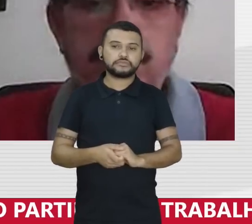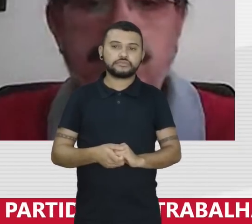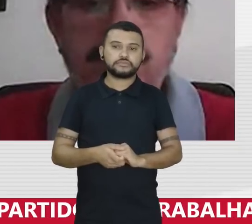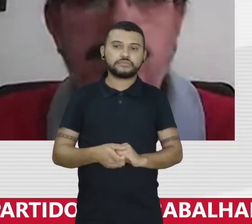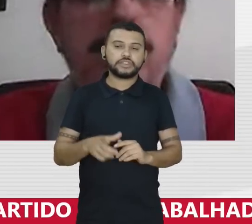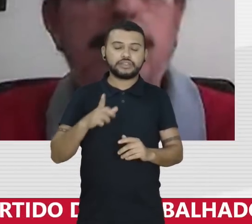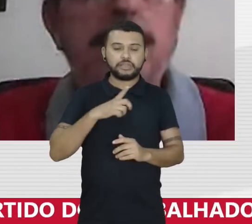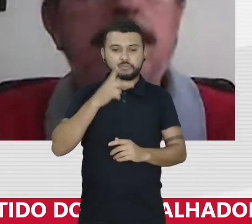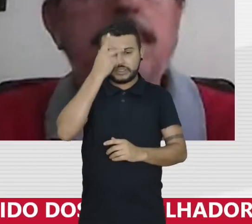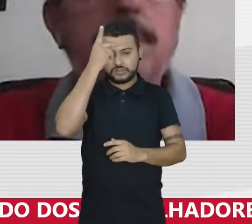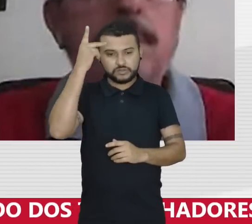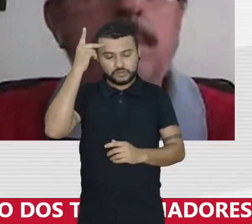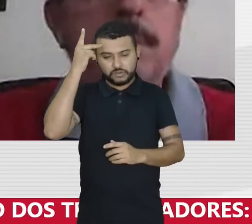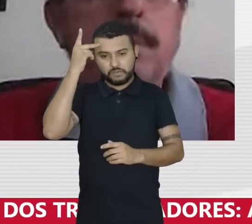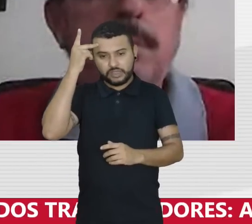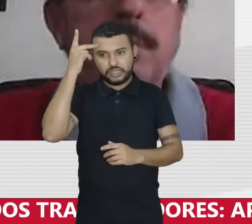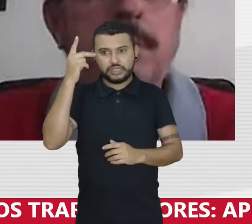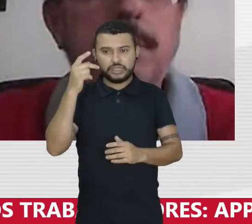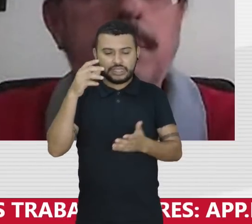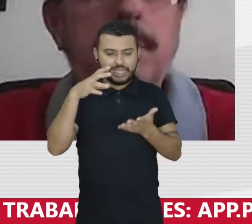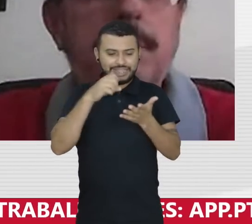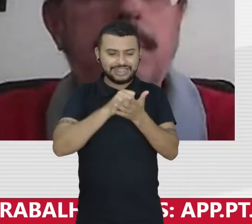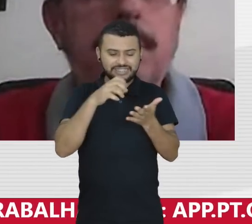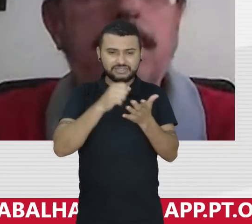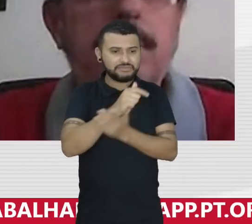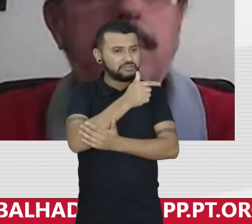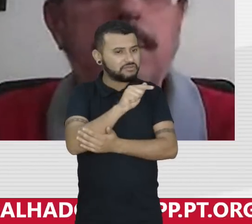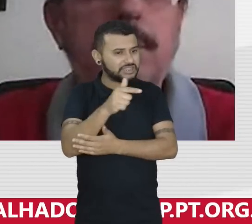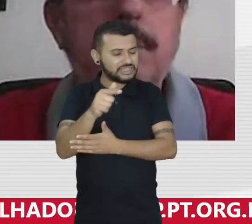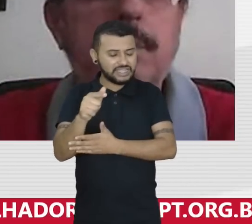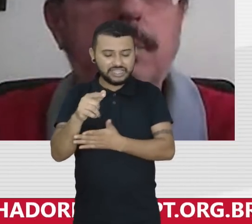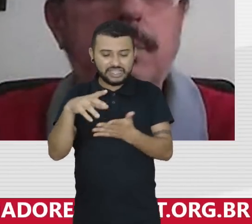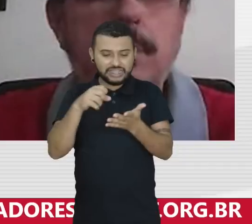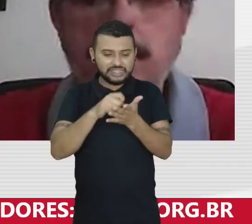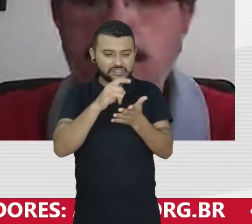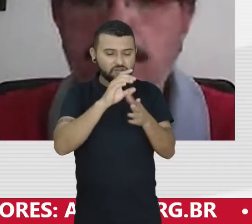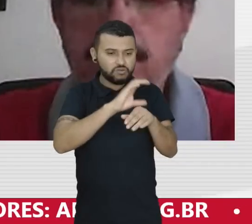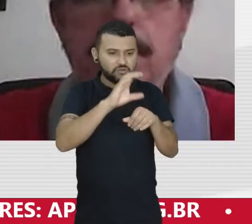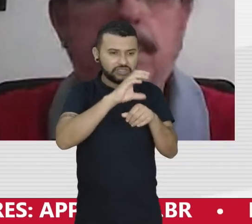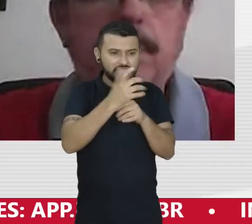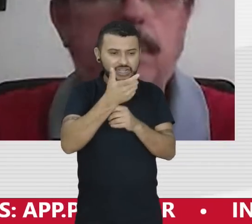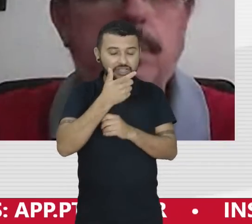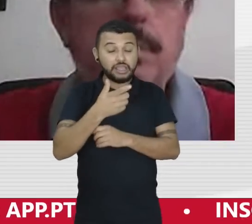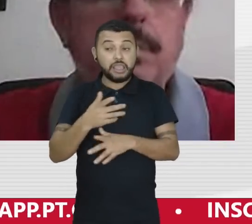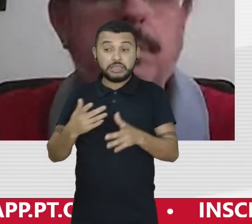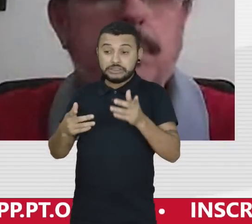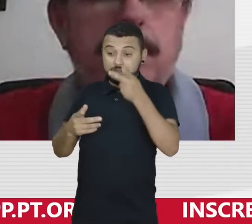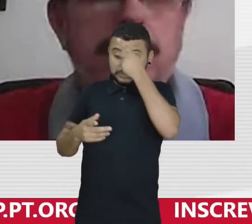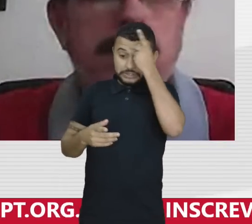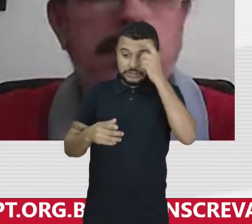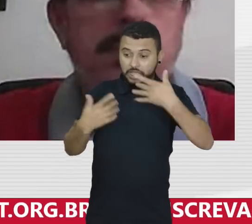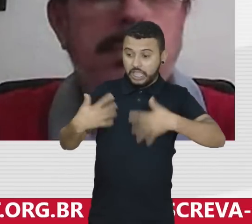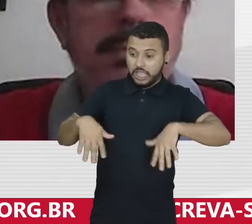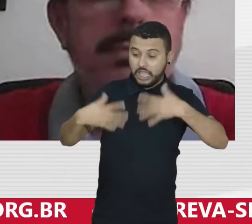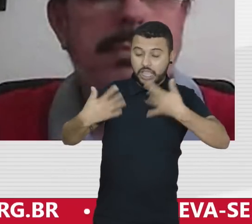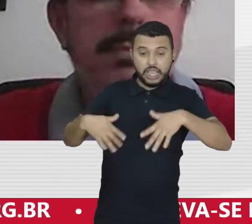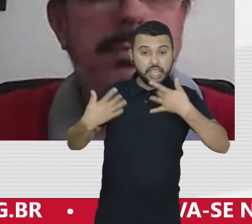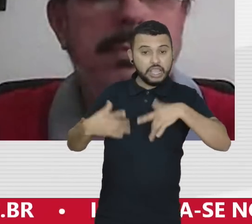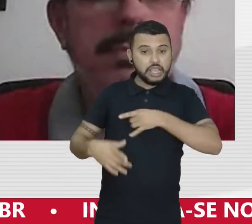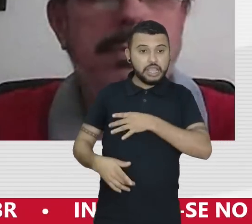ter arma, enfim, uma coisa toda assim, não sei nem como é que funciona. Como é que você vê isso? Muita gente teme que a gente esteja indo para uma